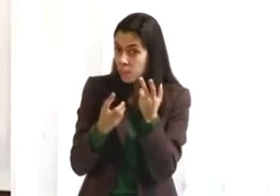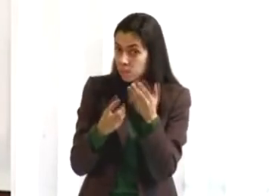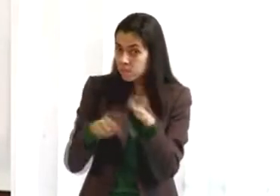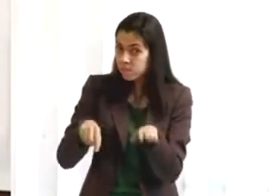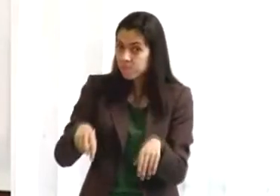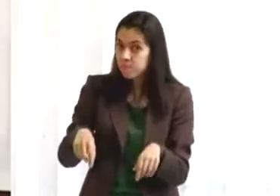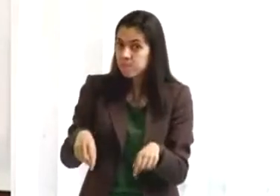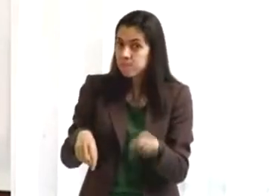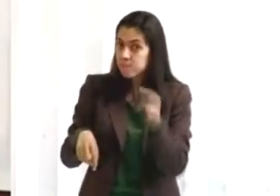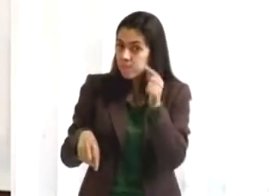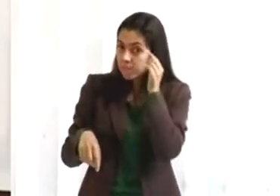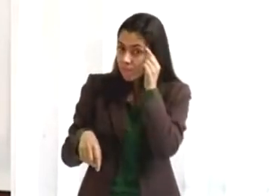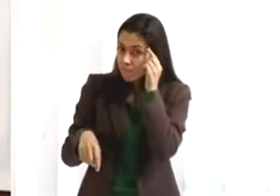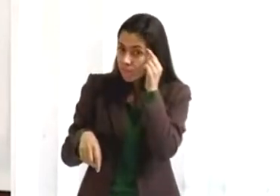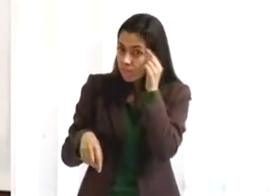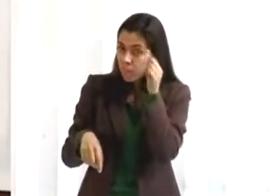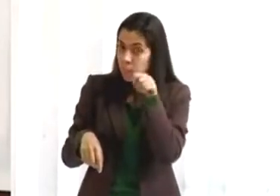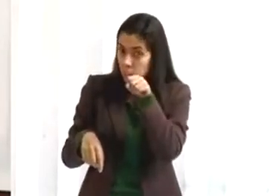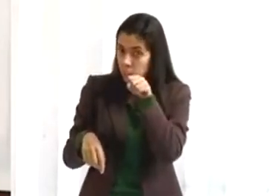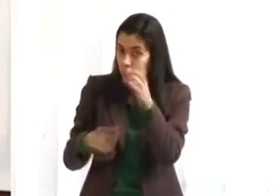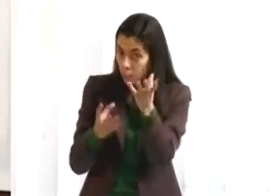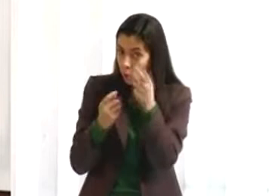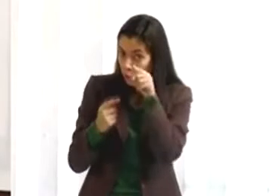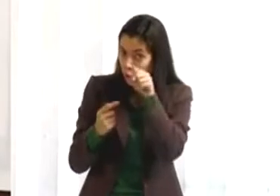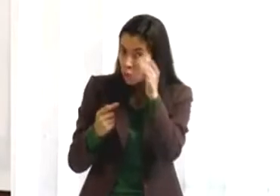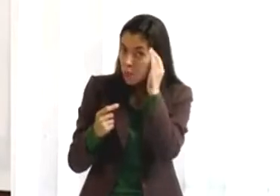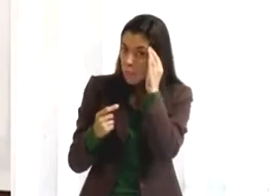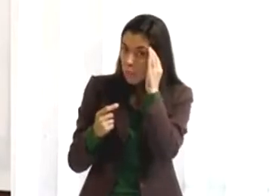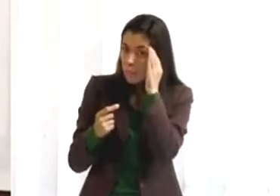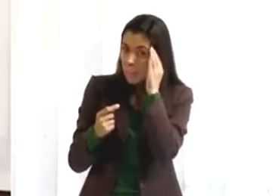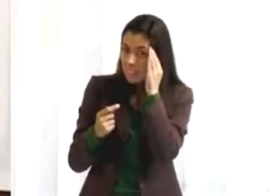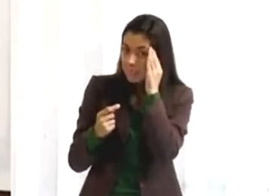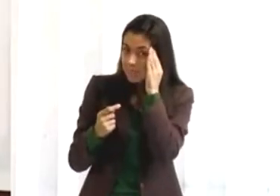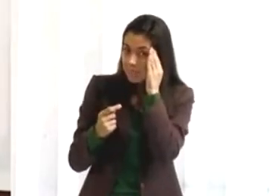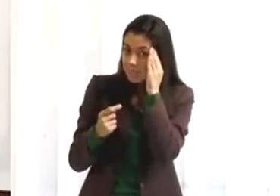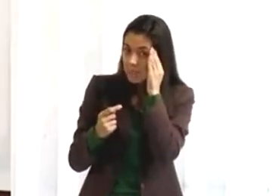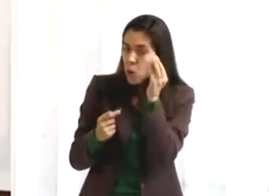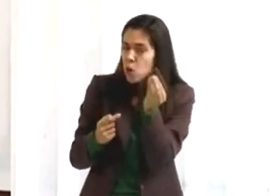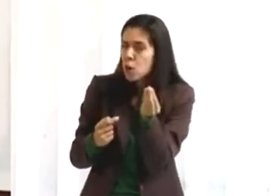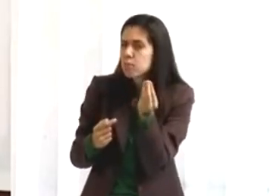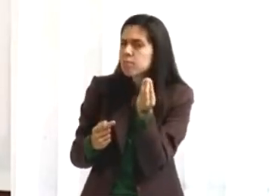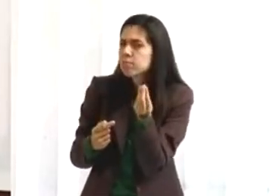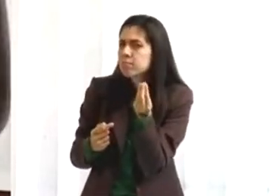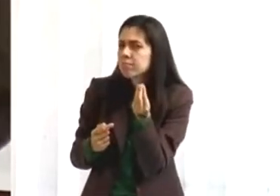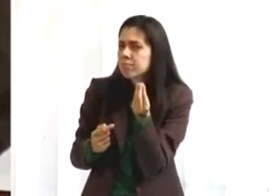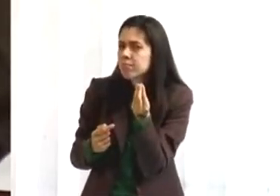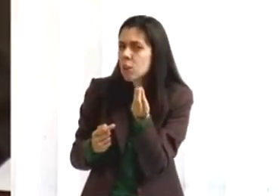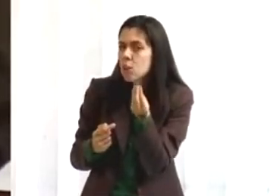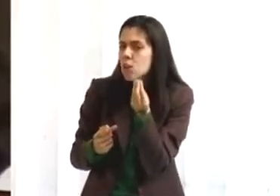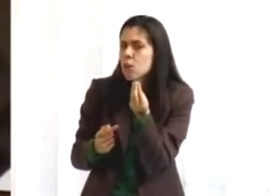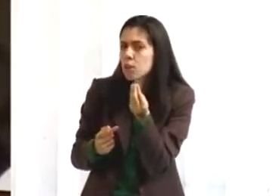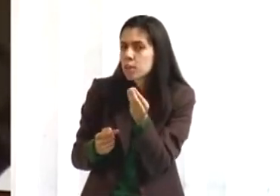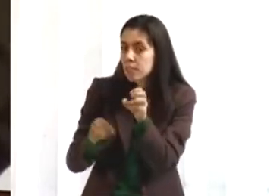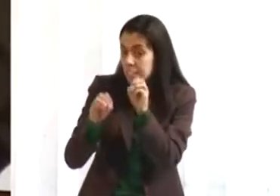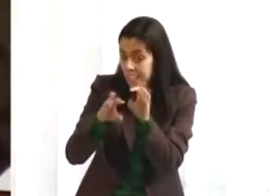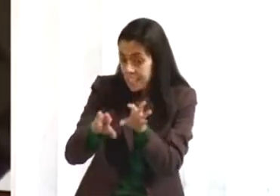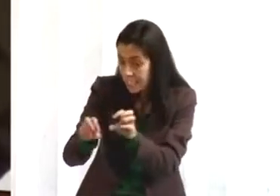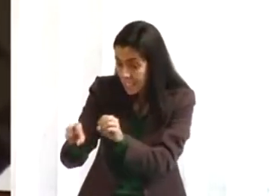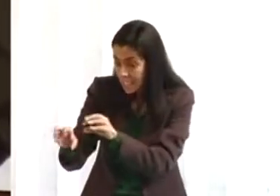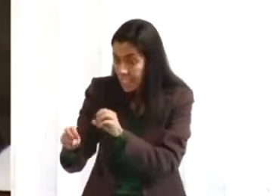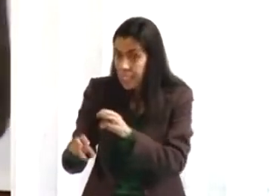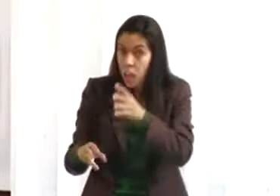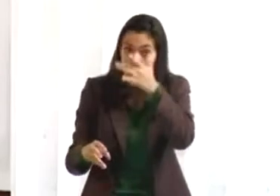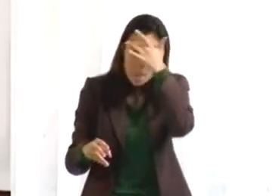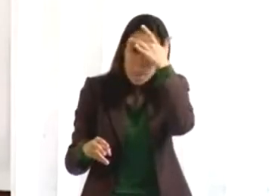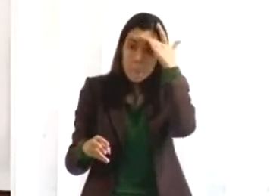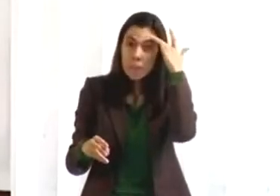discipulador naqueles que ainda estão perdidos lá fora. As pessoas do seu ciclo de amizade,